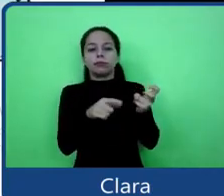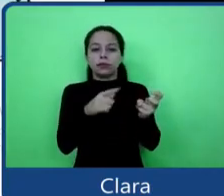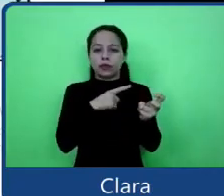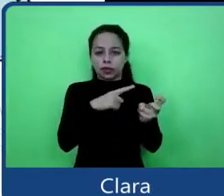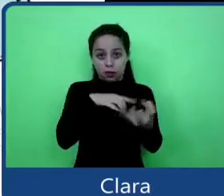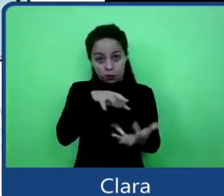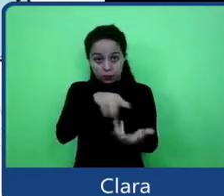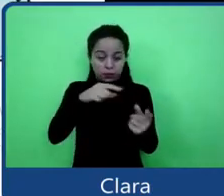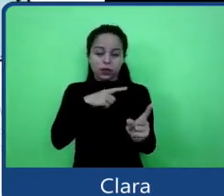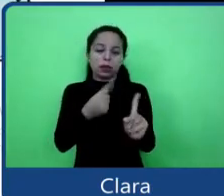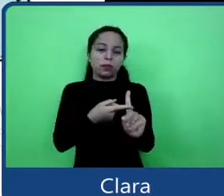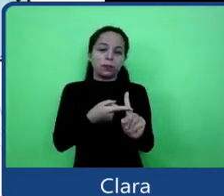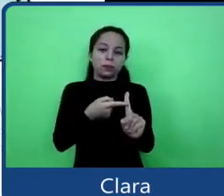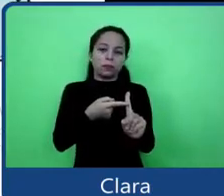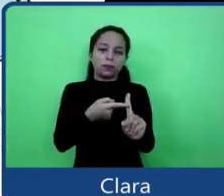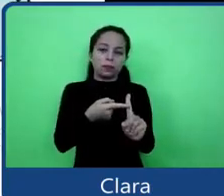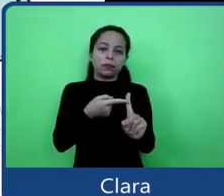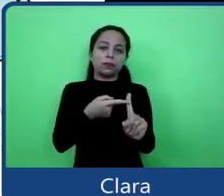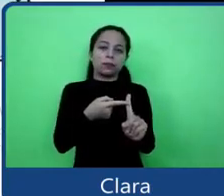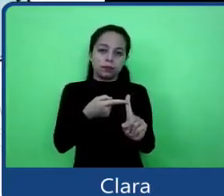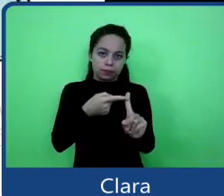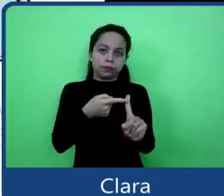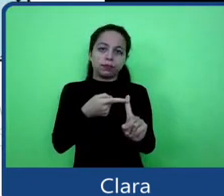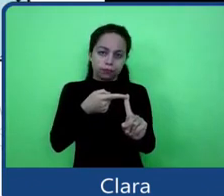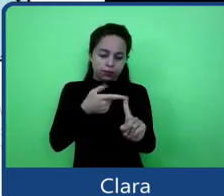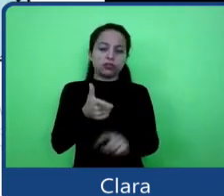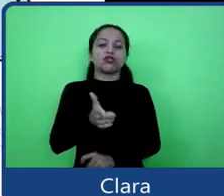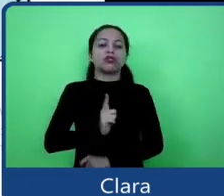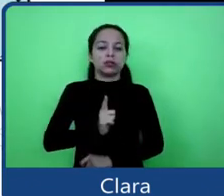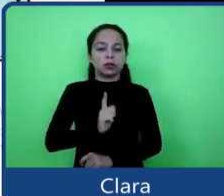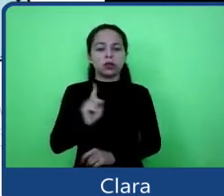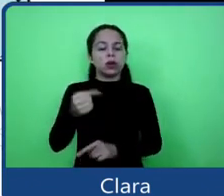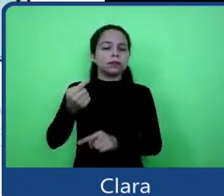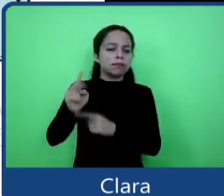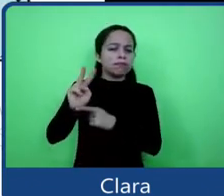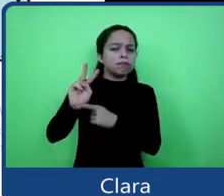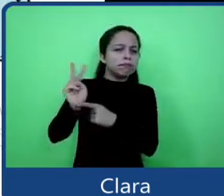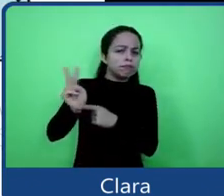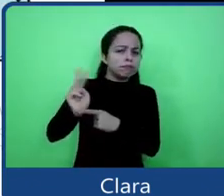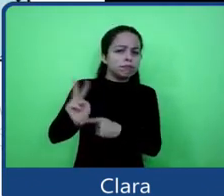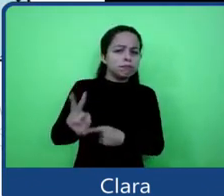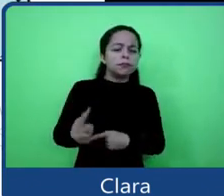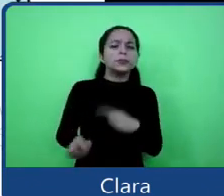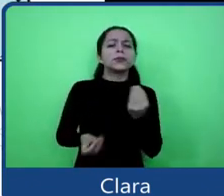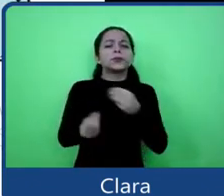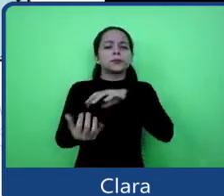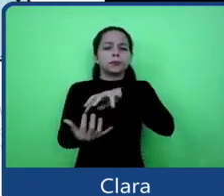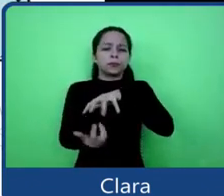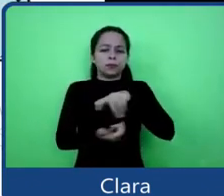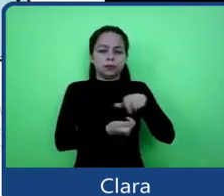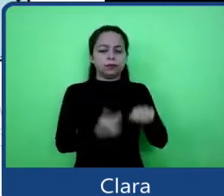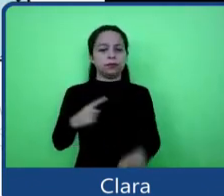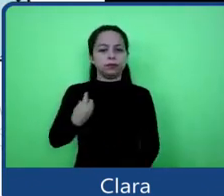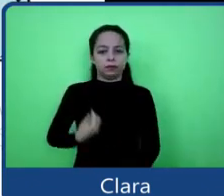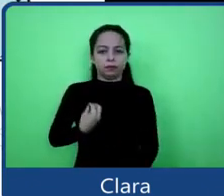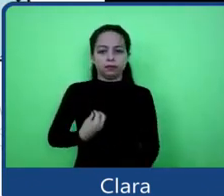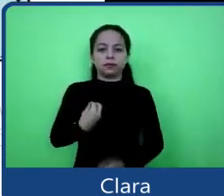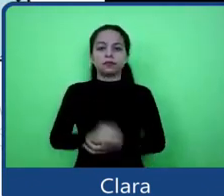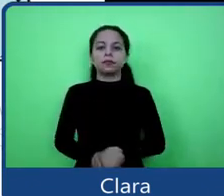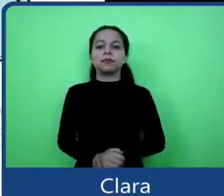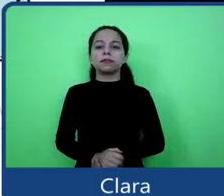Então aqui tem medidas, e a gente monitora, né, todas essas variáveis no planeta, né? Então temos aqui a diminuição da cobertura de gelo